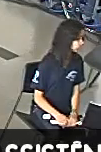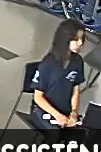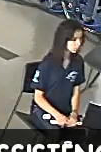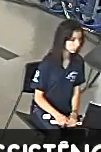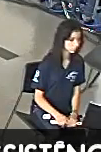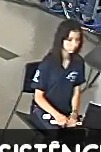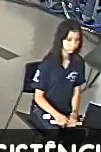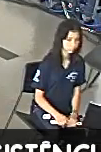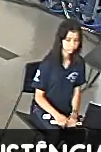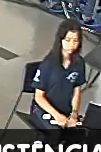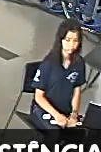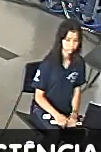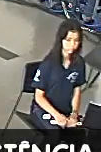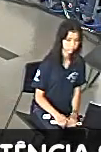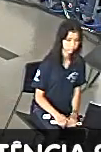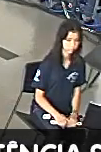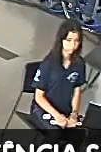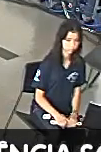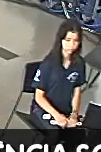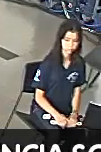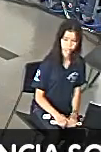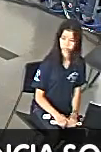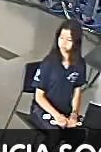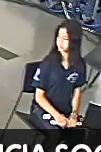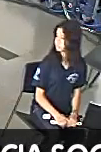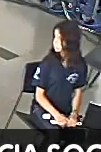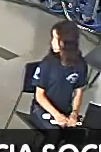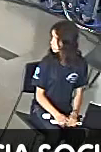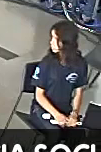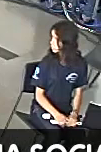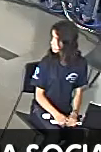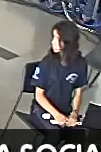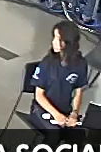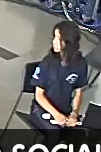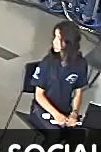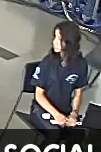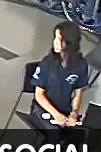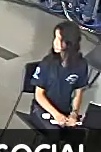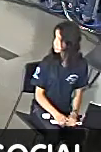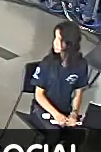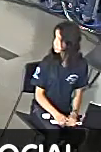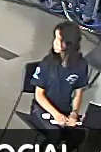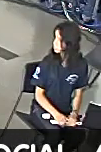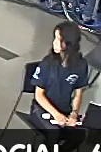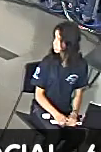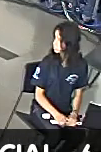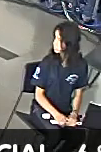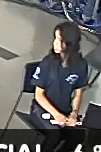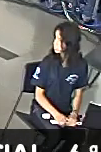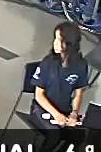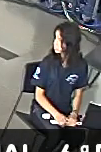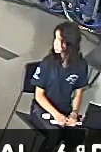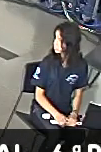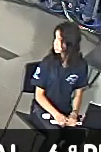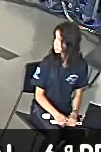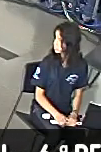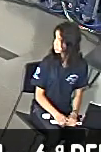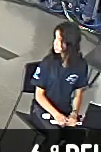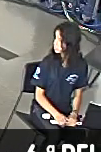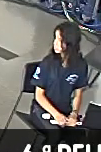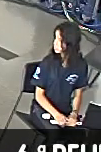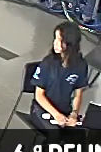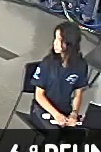Interno, dispensa a leitura da ata da reunião anterior, considera-a aprovada e solicita a sua